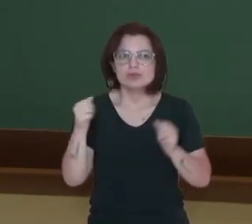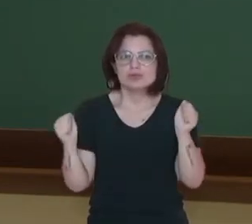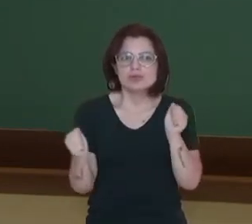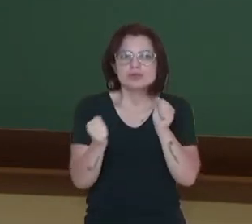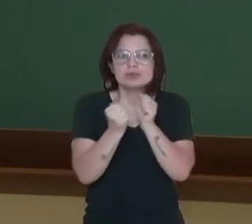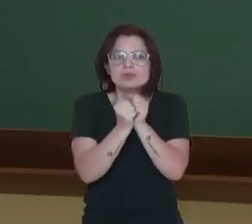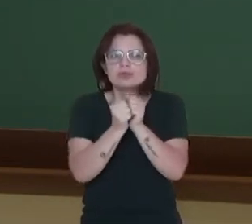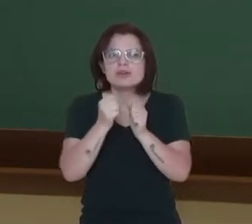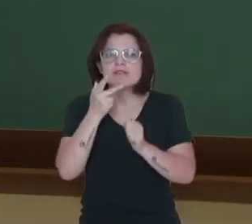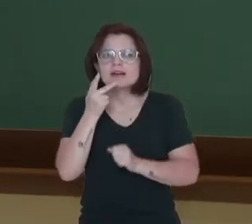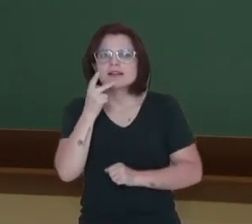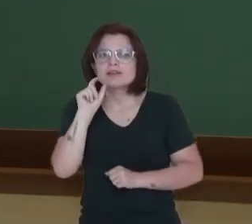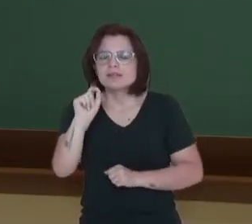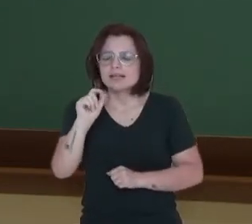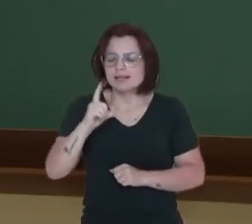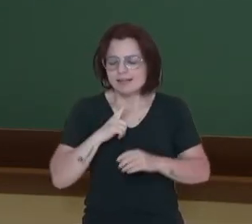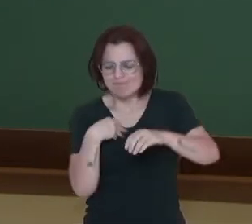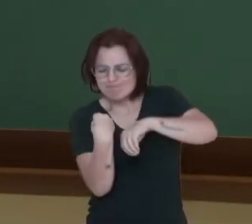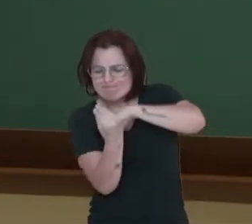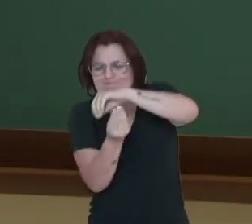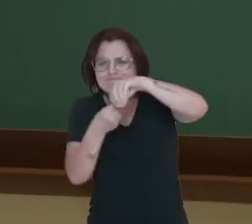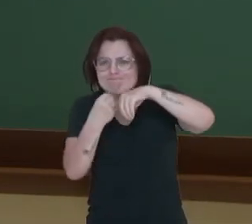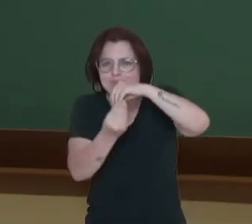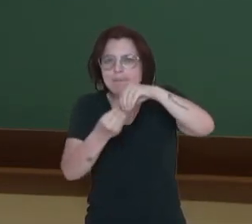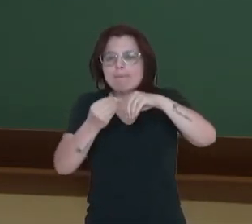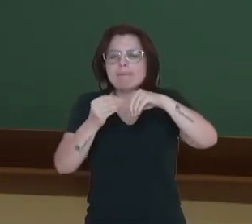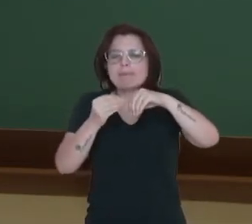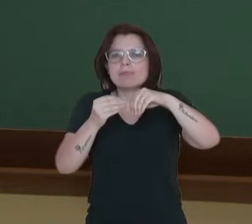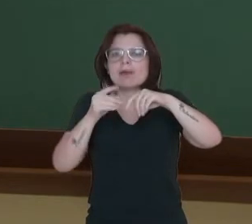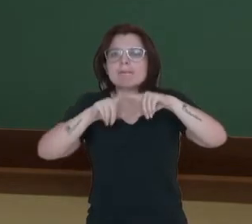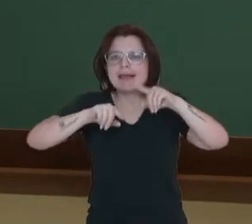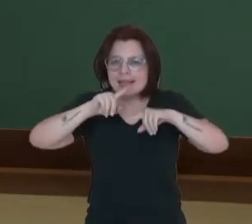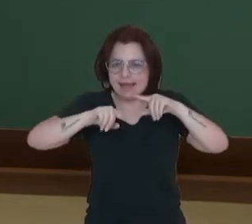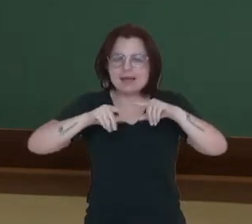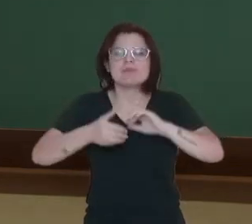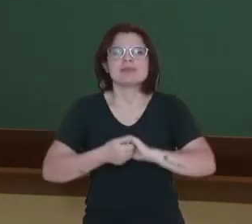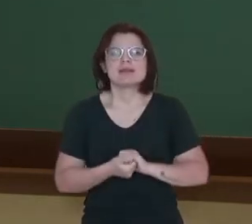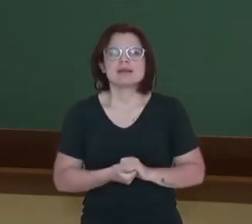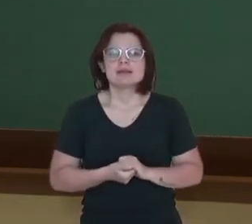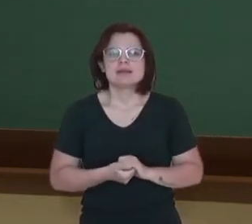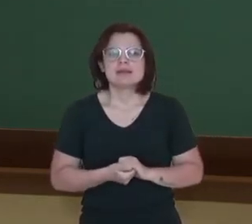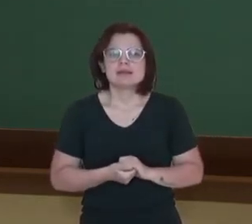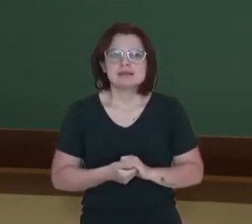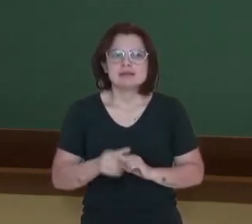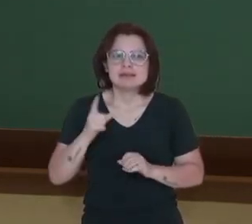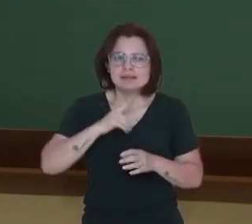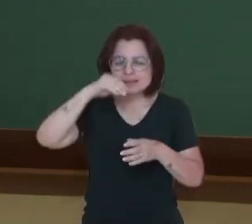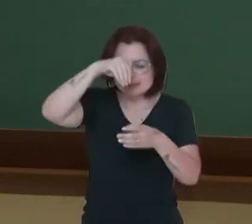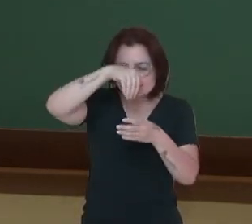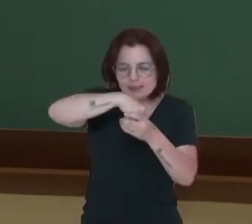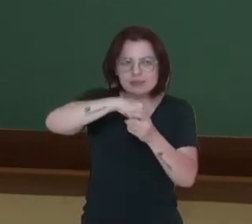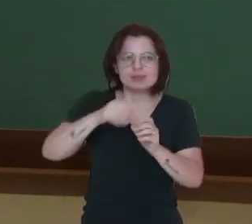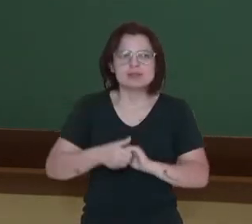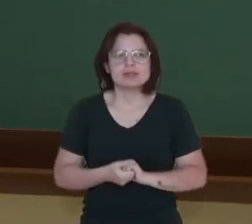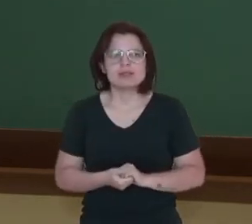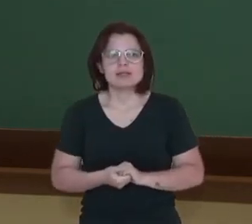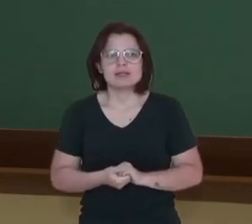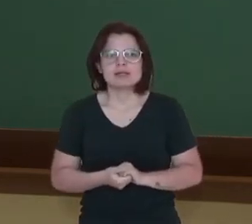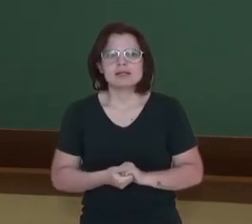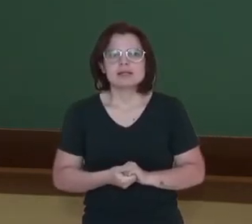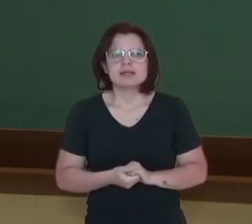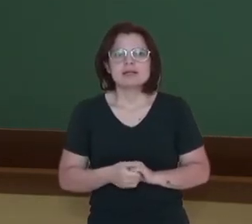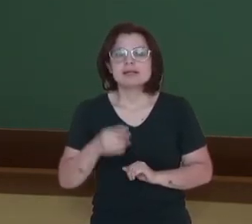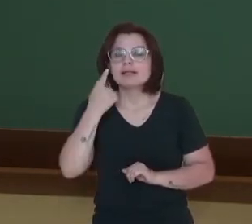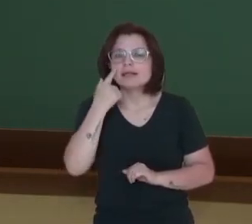dos componentes que formam a matéria, da organização das substâncias e materiais, e o Lewis encabeçou